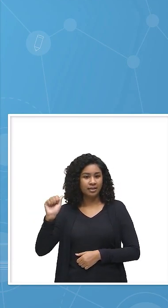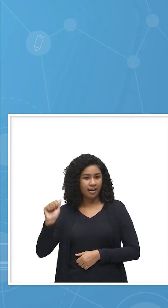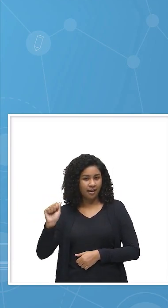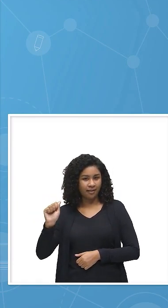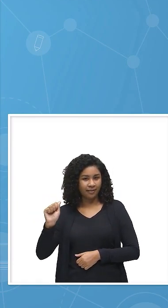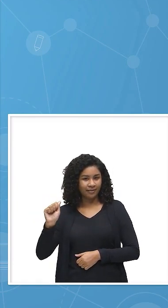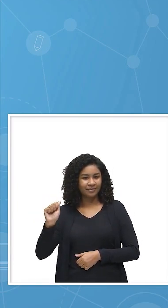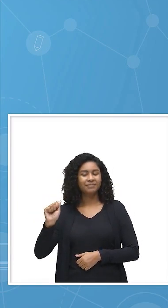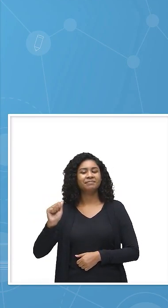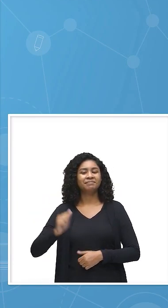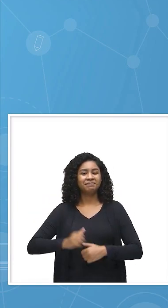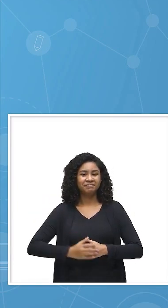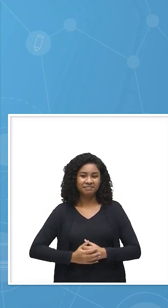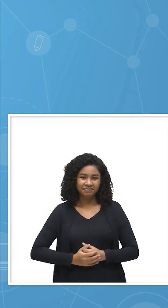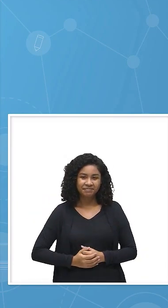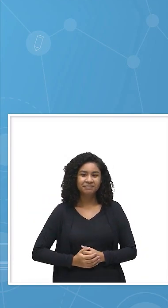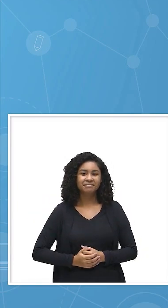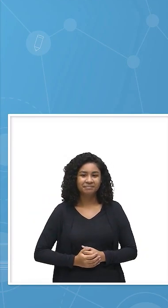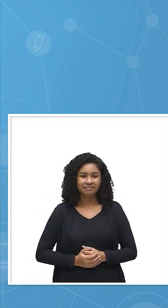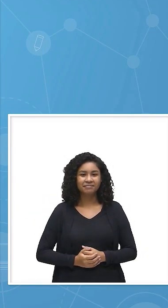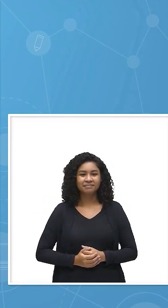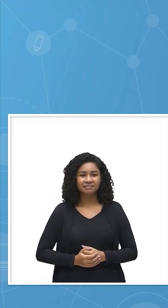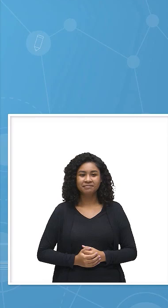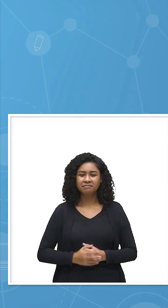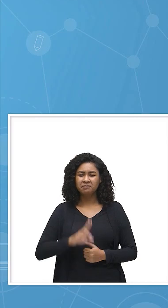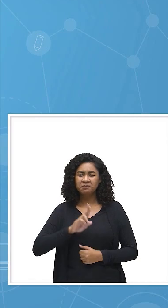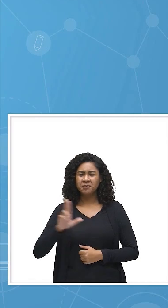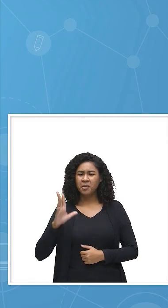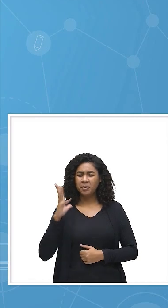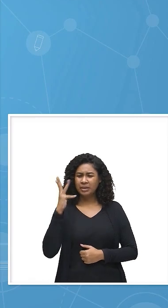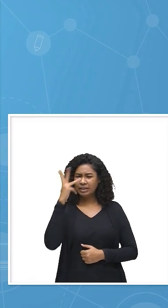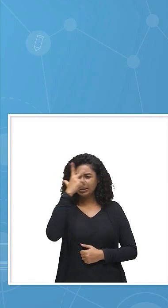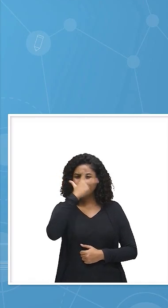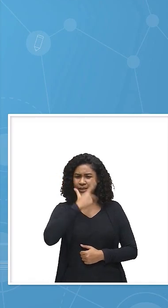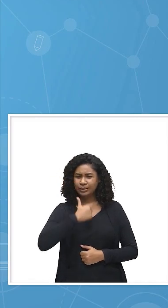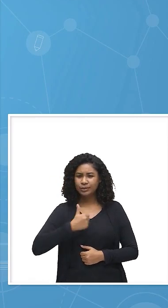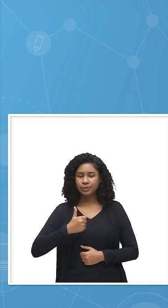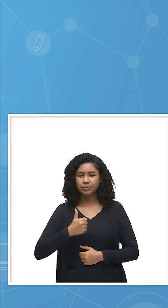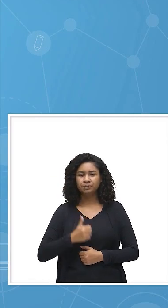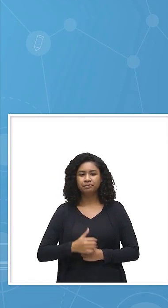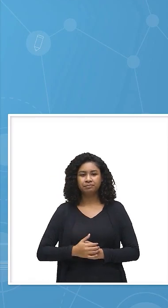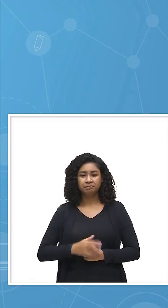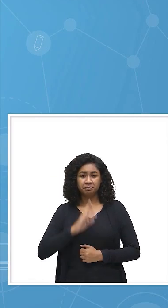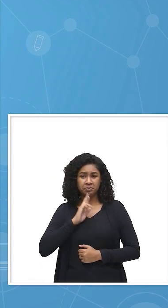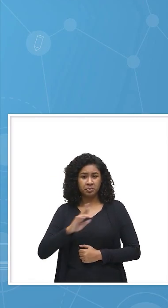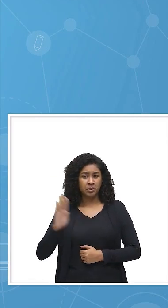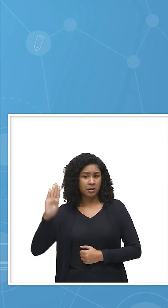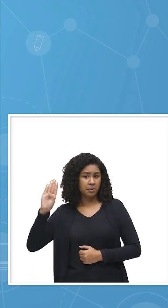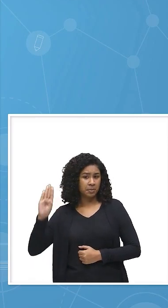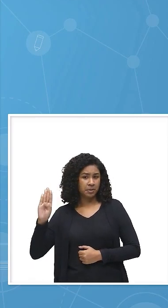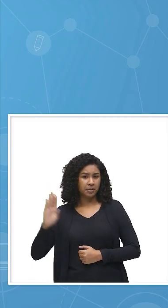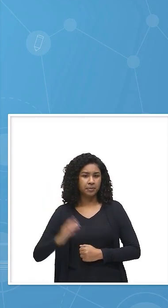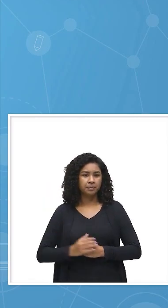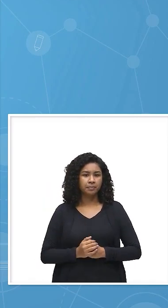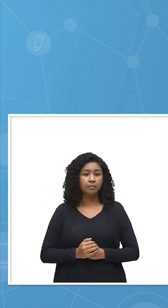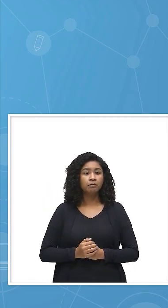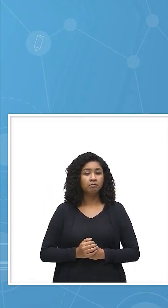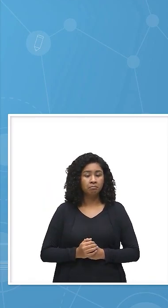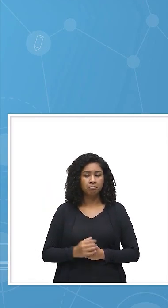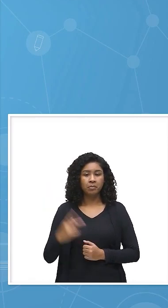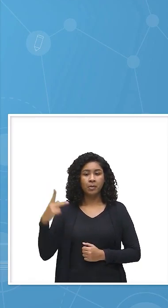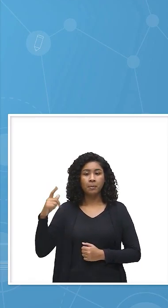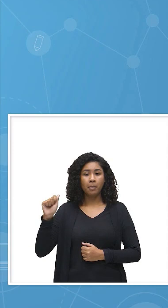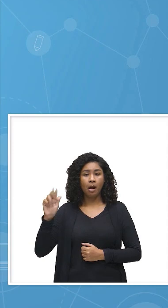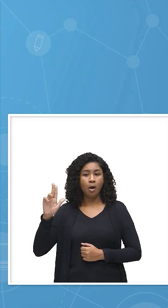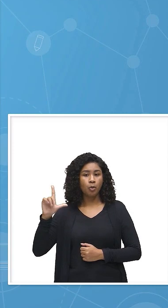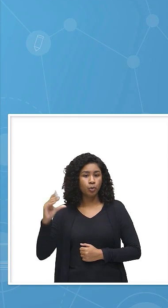lá. Alícia, que nome lindo. Letra B. Alícia não concorda que é a C. O Paulo acha